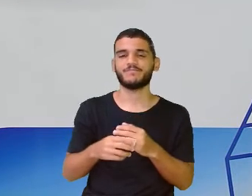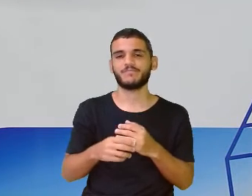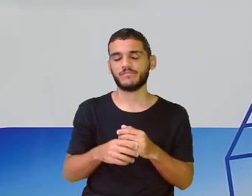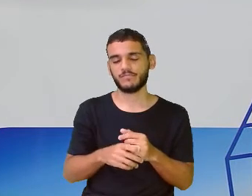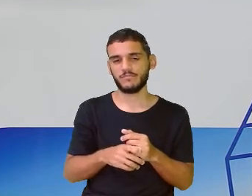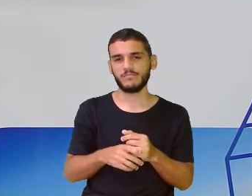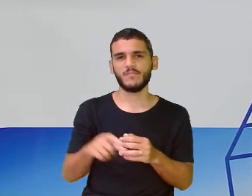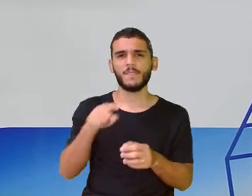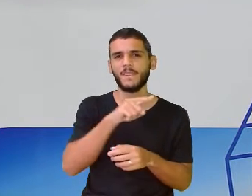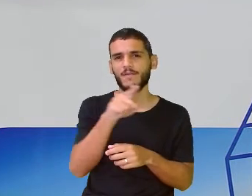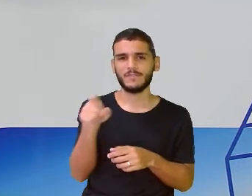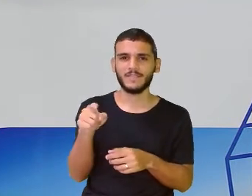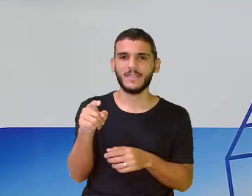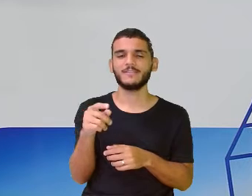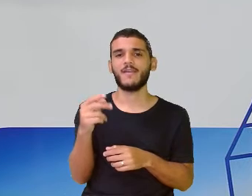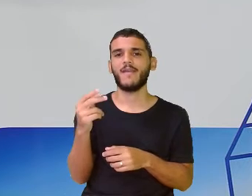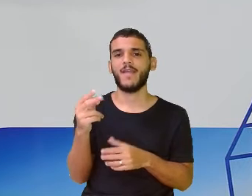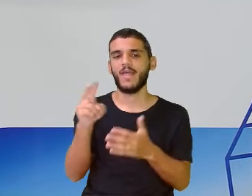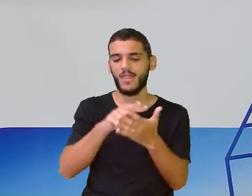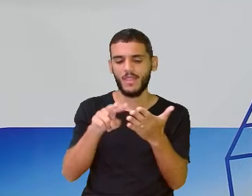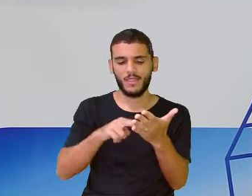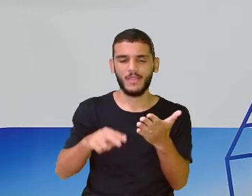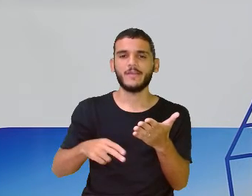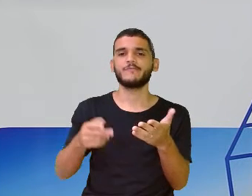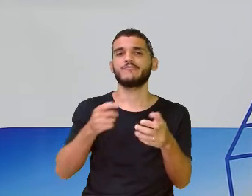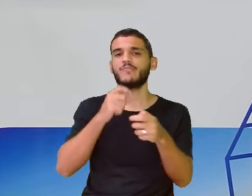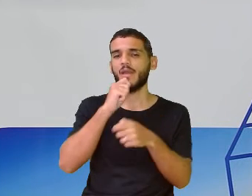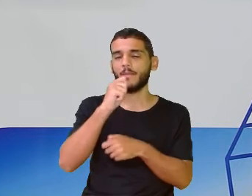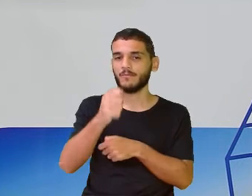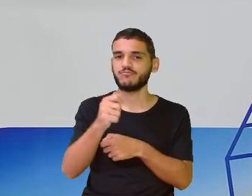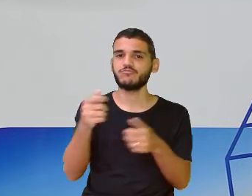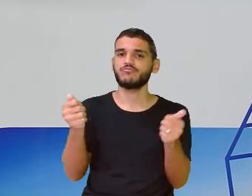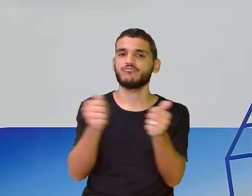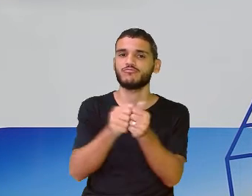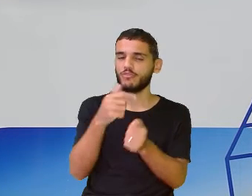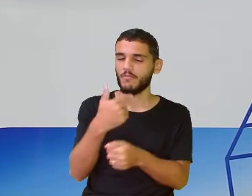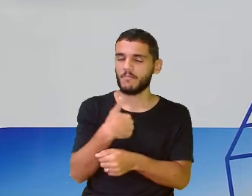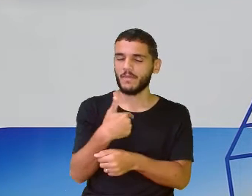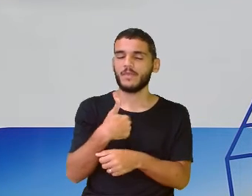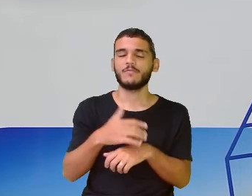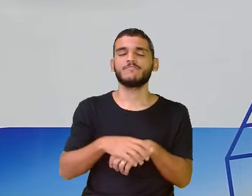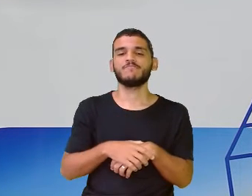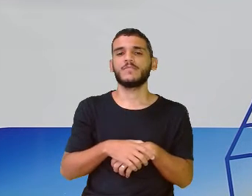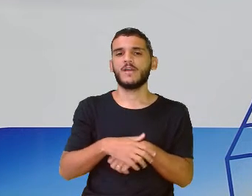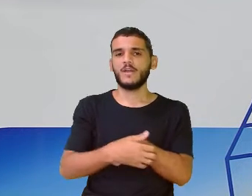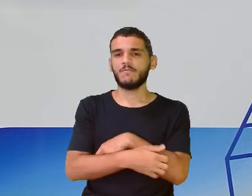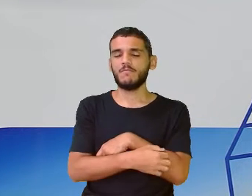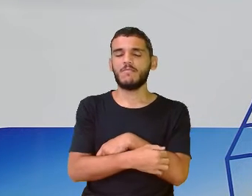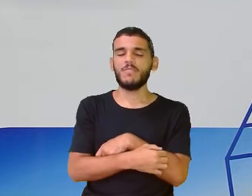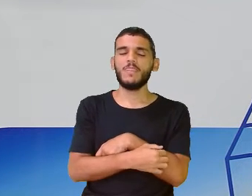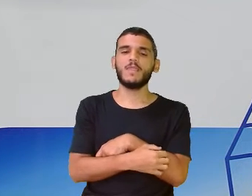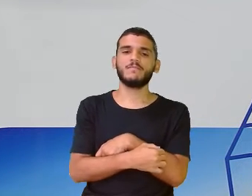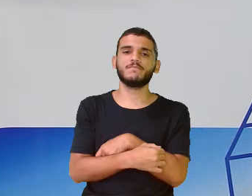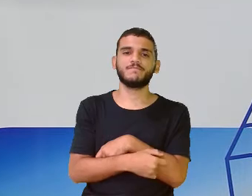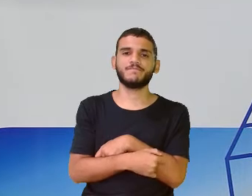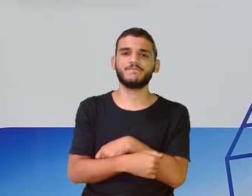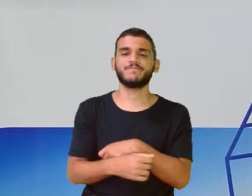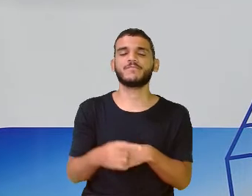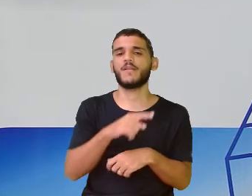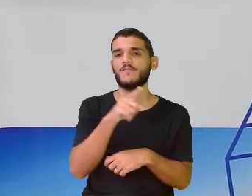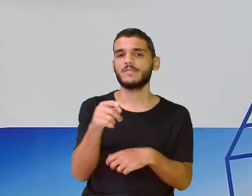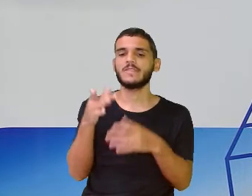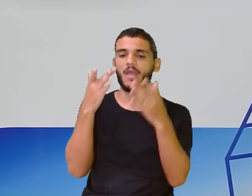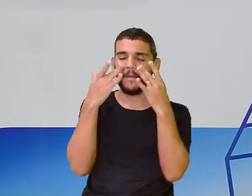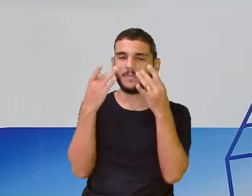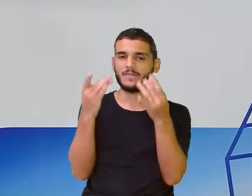viram a reportagem comigo, claro, não foi toda, tá? Eu peguei alguns trechinhos, por isso vocês observaram que tinha sempre reticências entre alguns